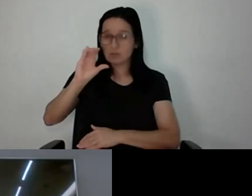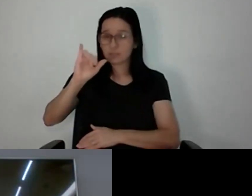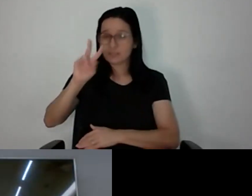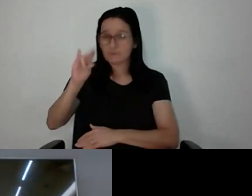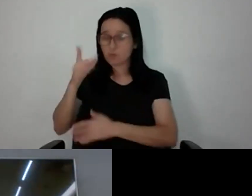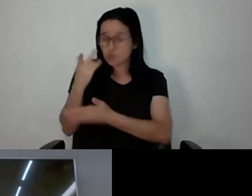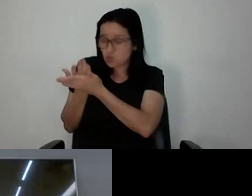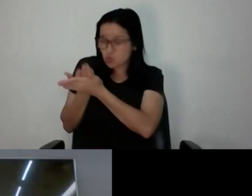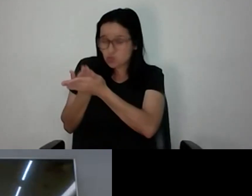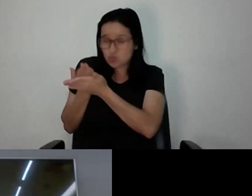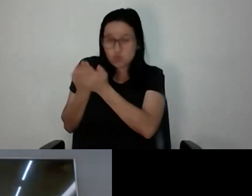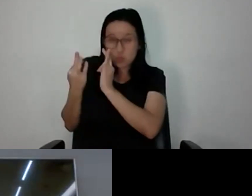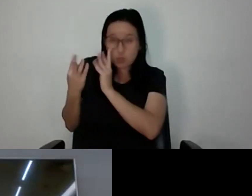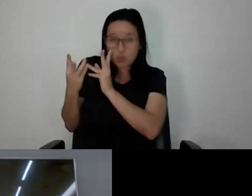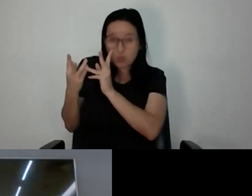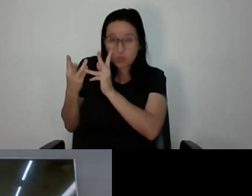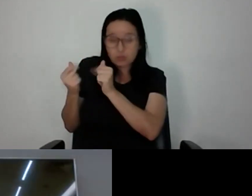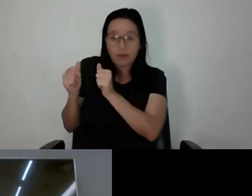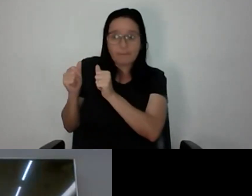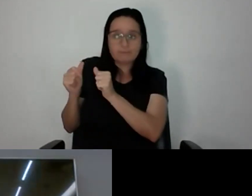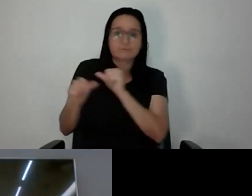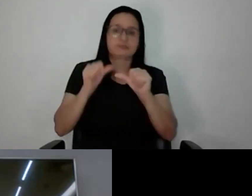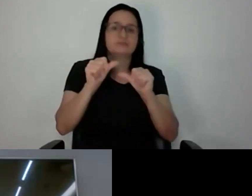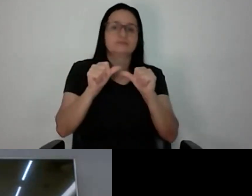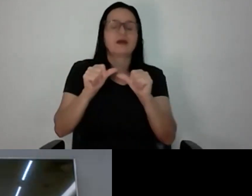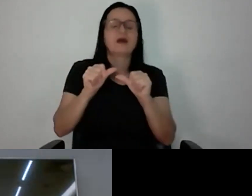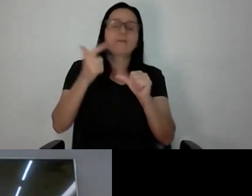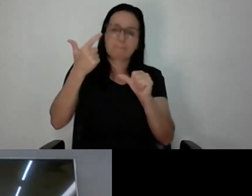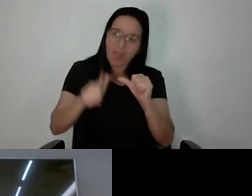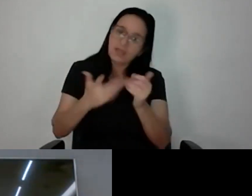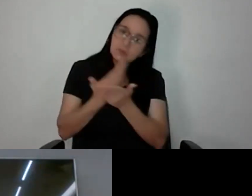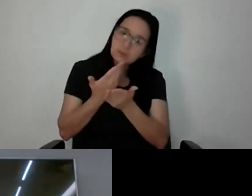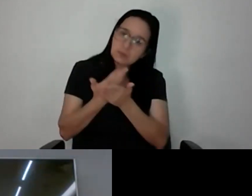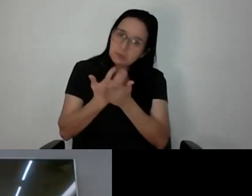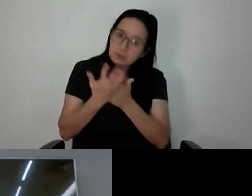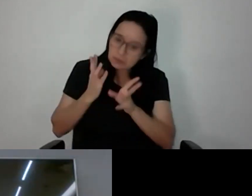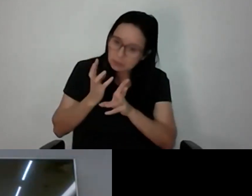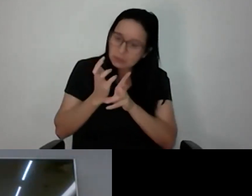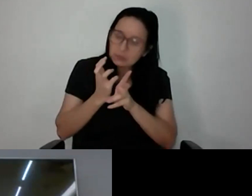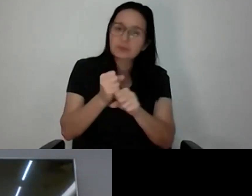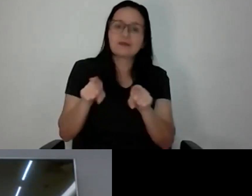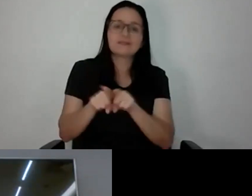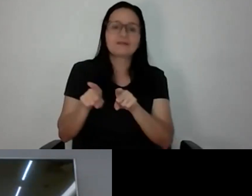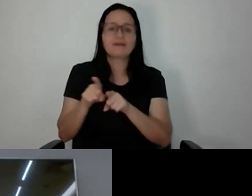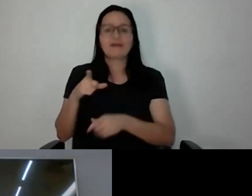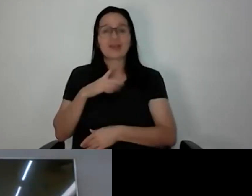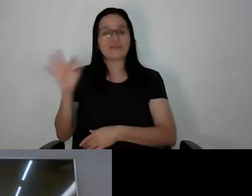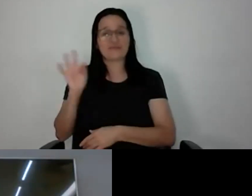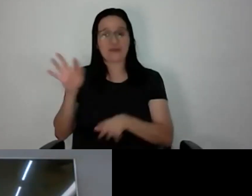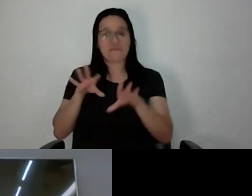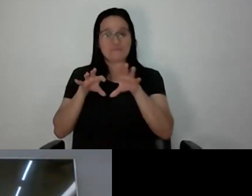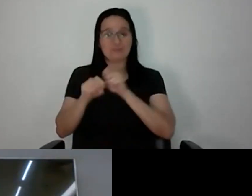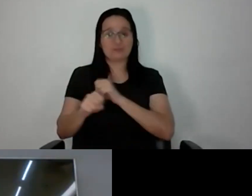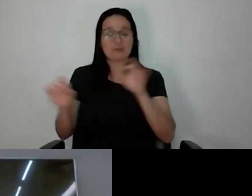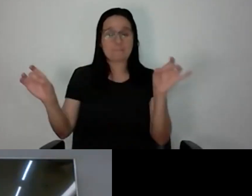como Código Civil, depois ter que se atualizar. Aconteceu a mesma coisa em Direito Empresarial. Quando eu saí da faculdade, eu estudei Direito Empresarial, que